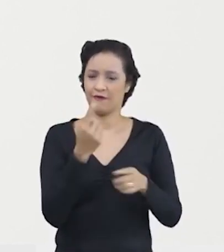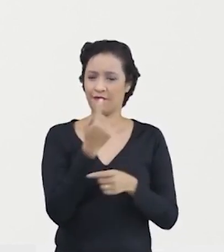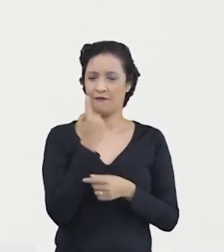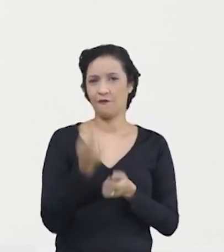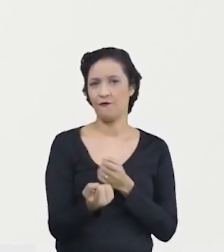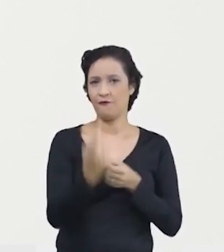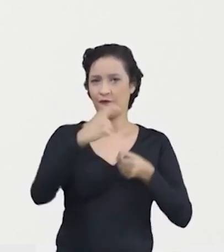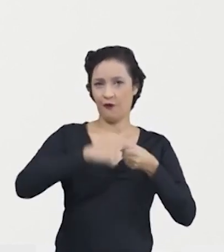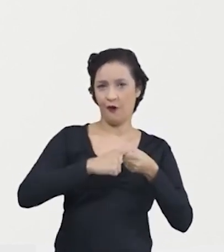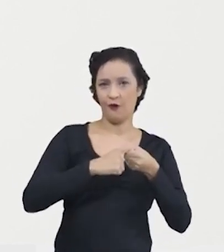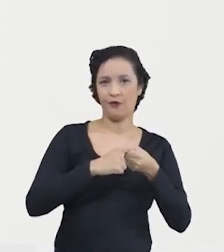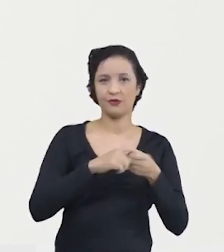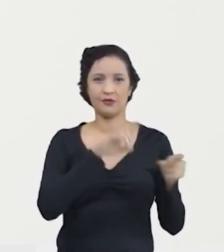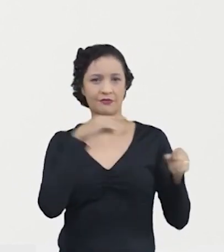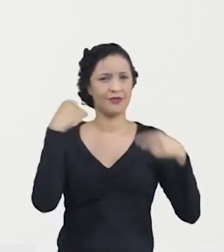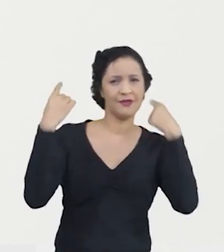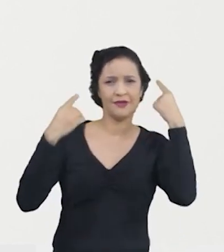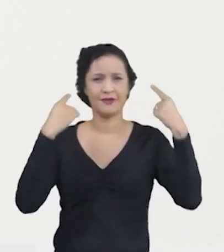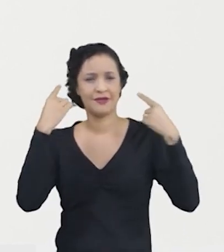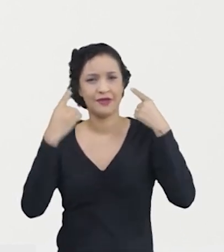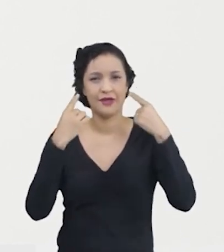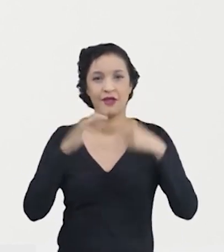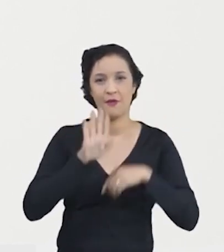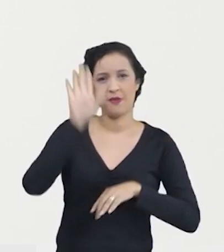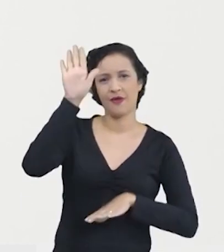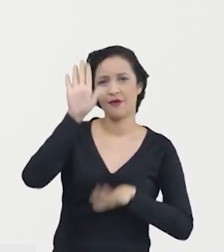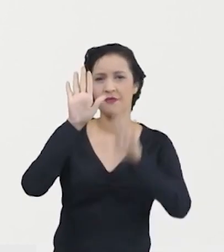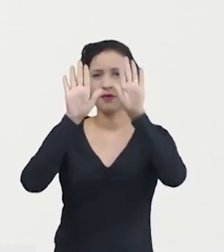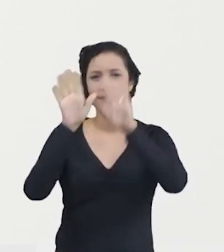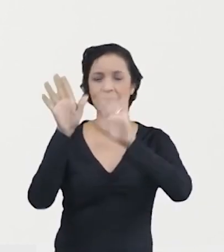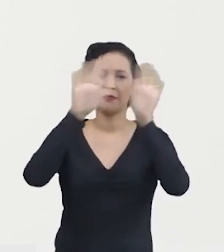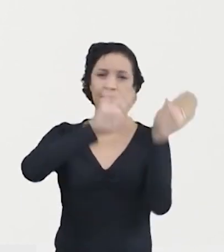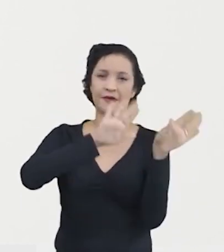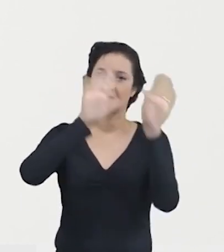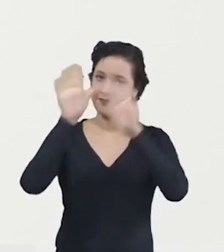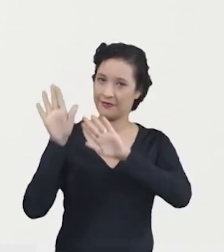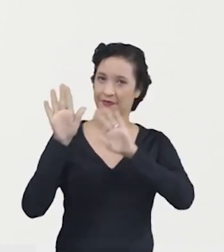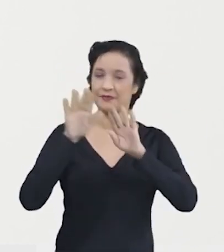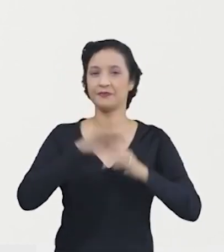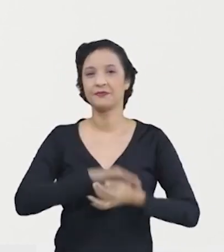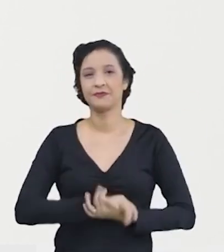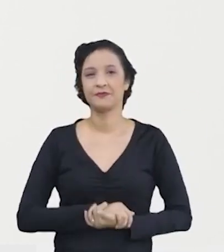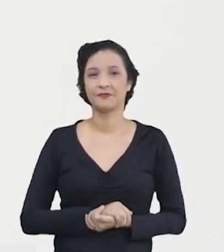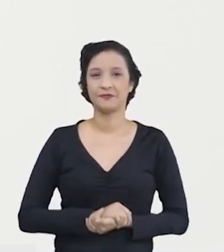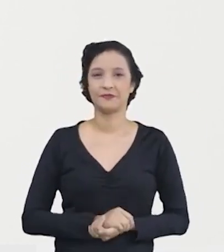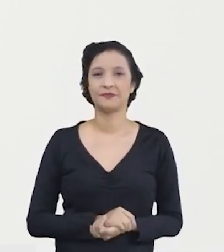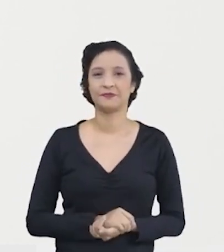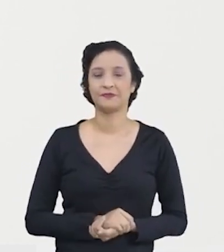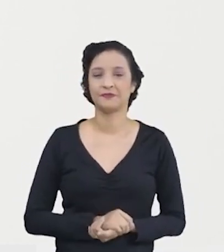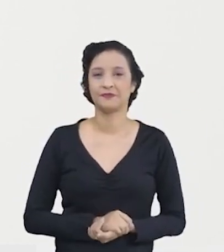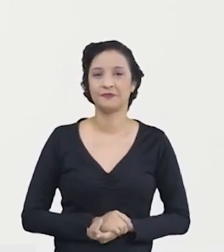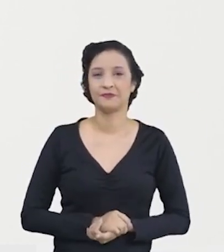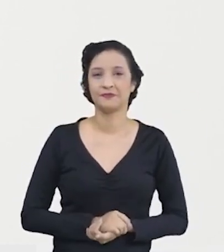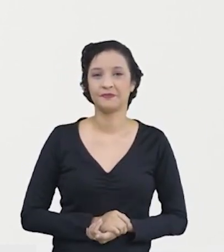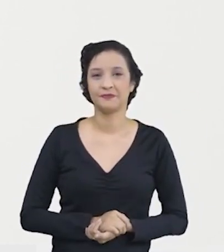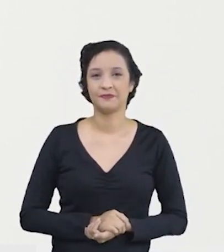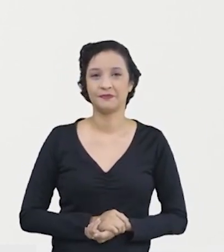trás, delira. Ergue os braços para cima, iê, iê, iê,